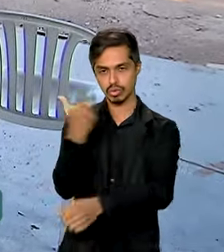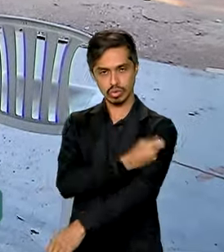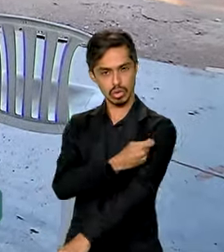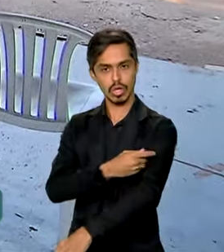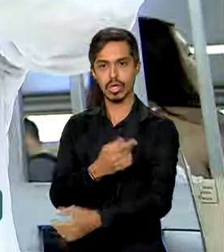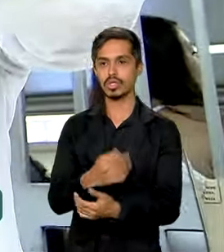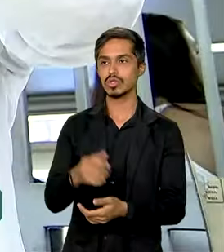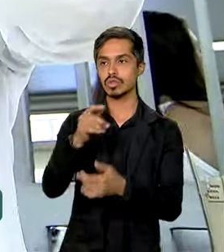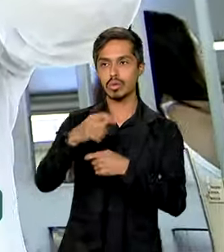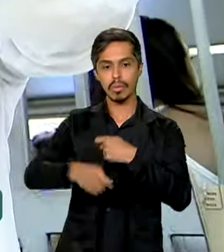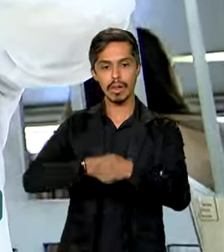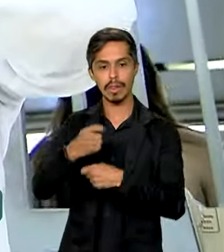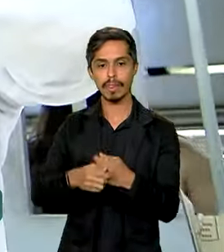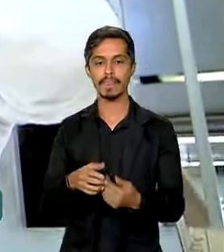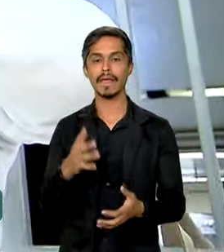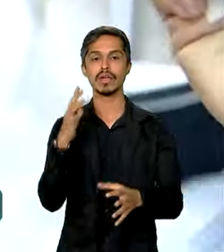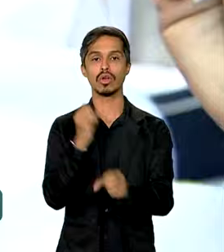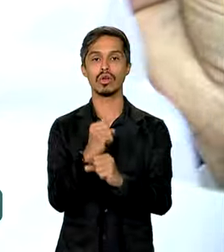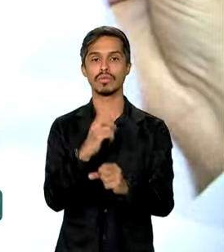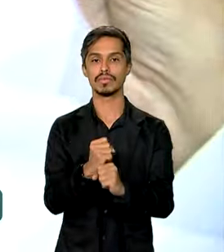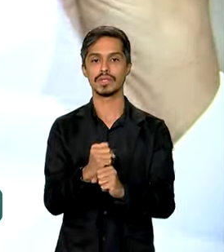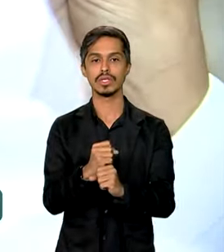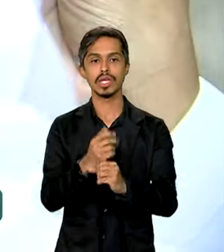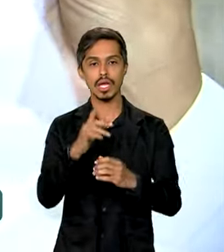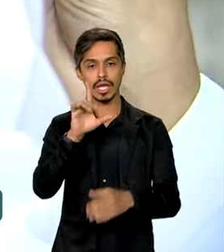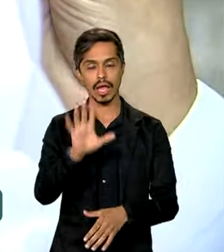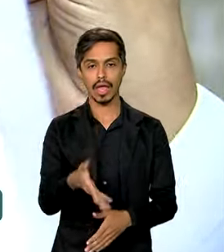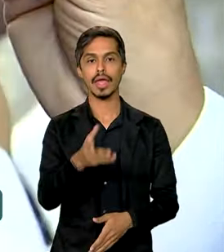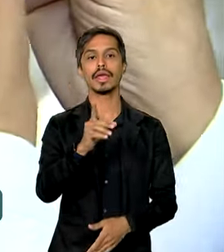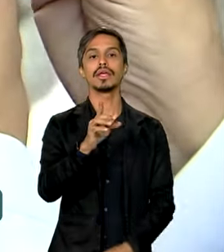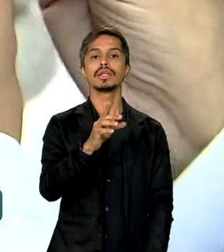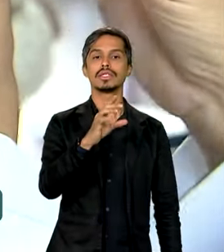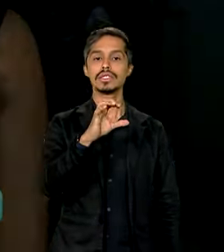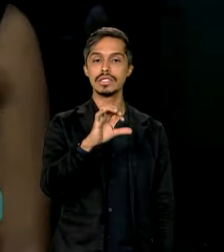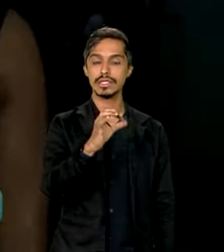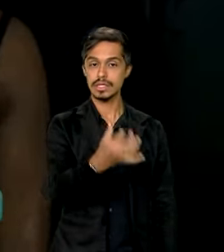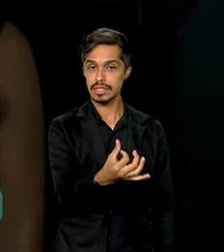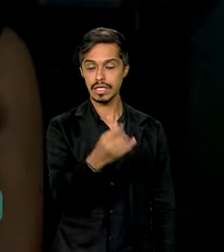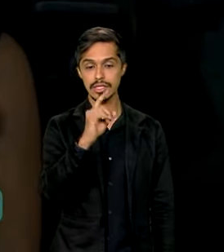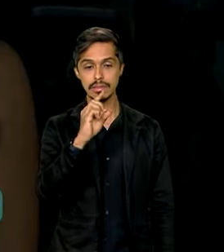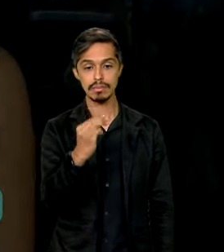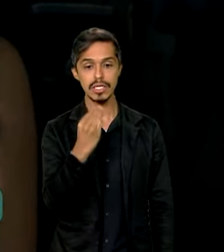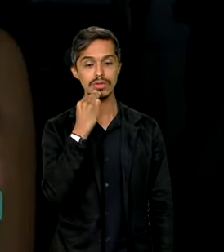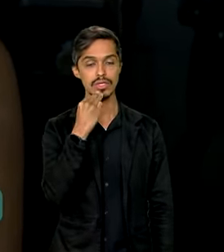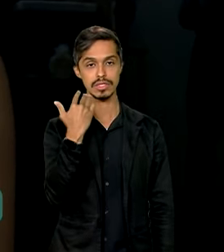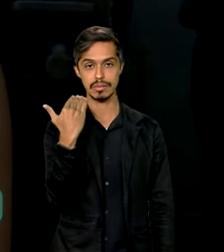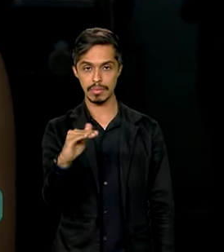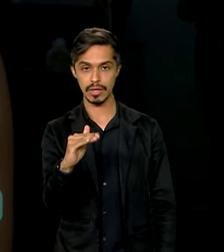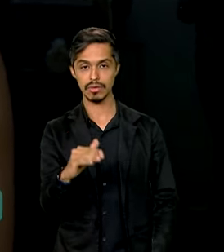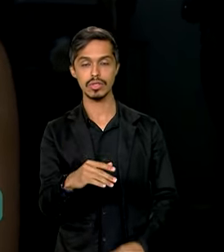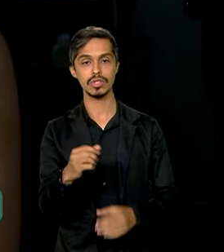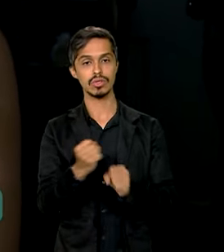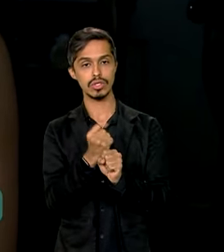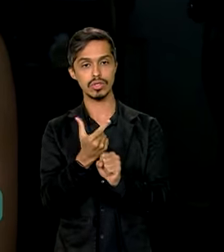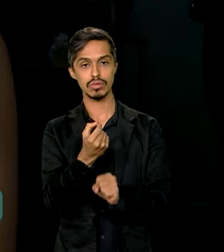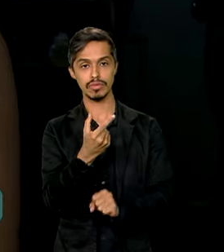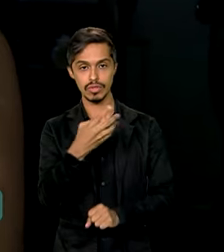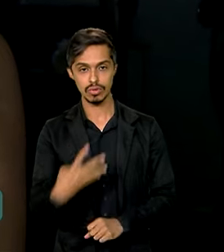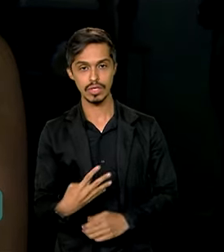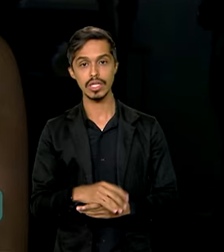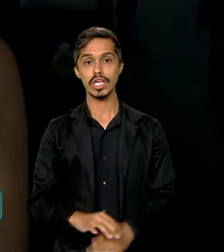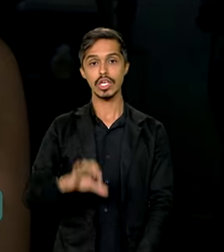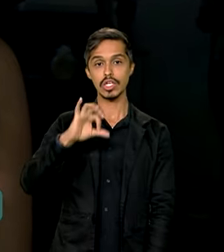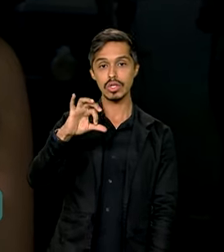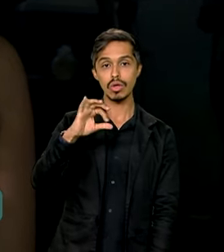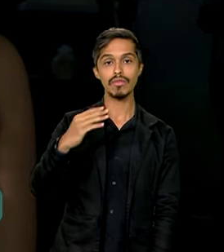mercado internacional. O total de doses adquiridas chega a 6 milhões e meio para 2024 e 9 milhões